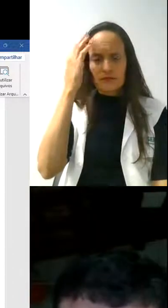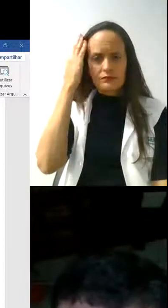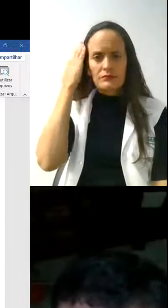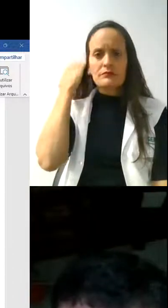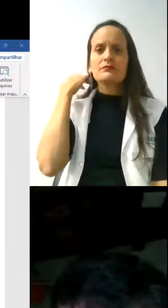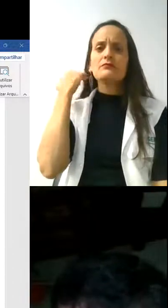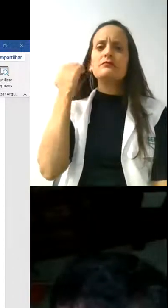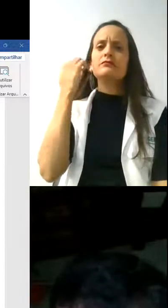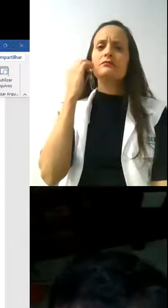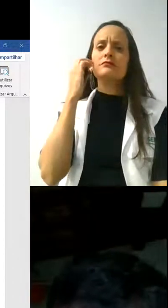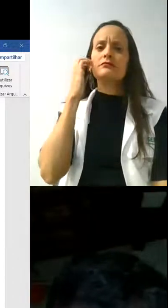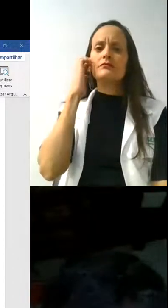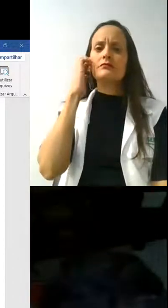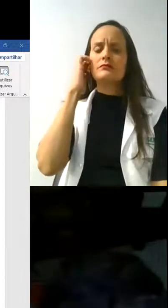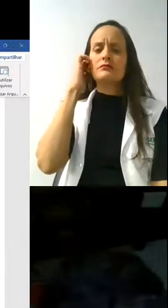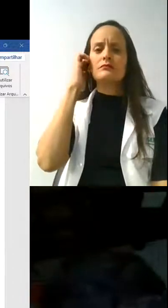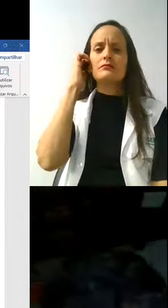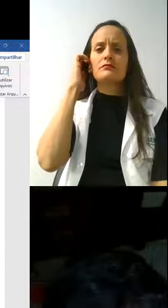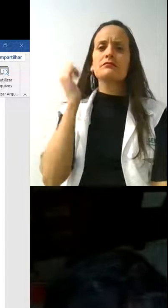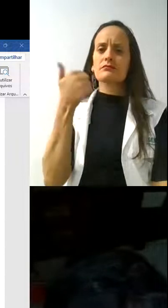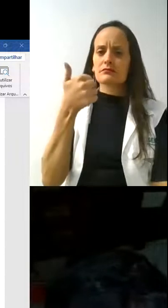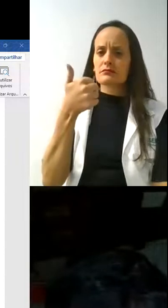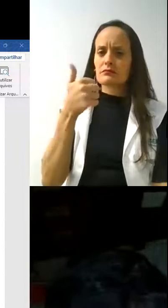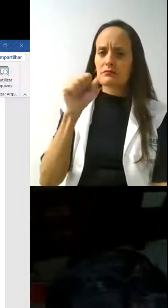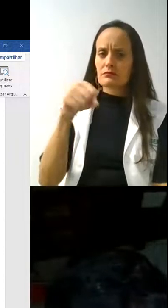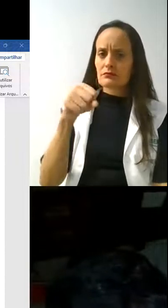Tranquilo. Sim?